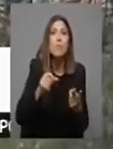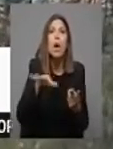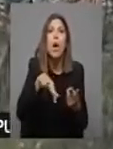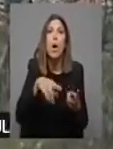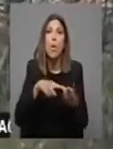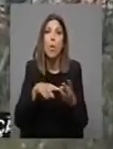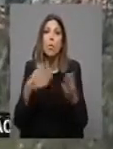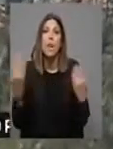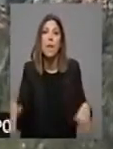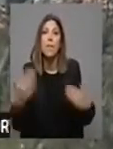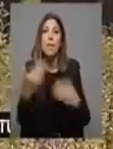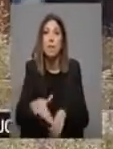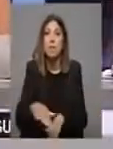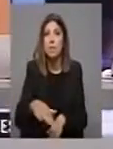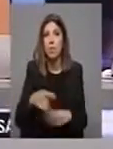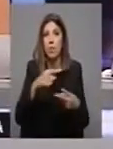terrenos.